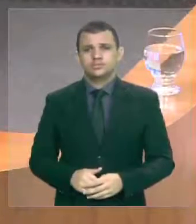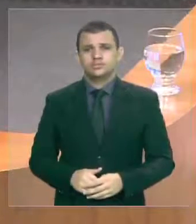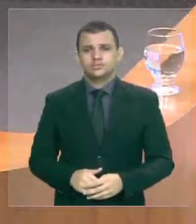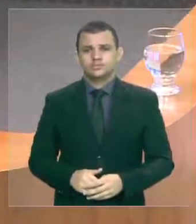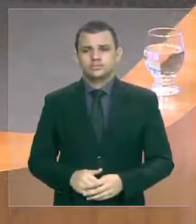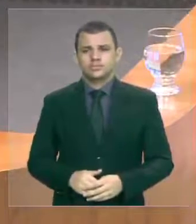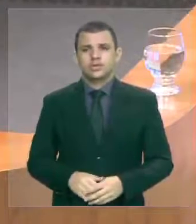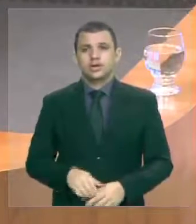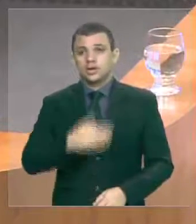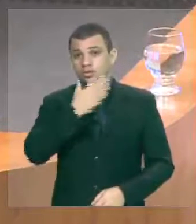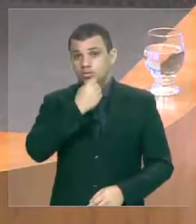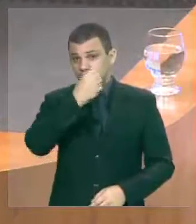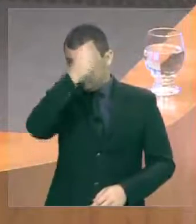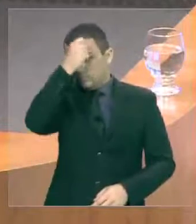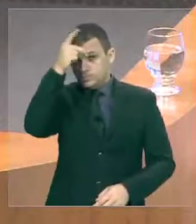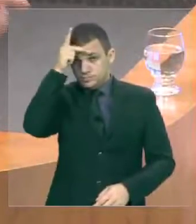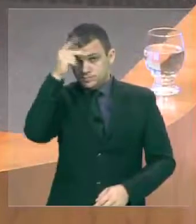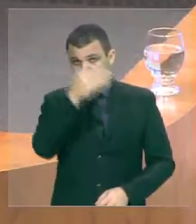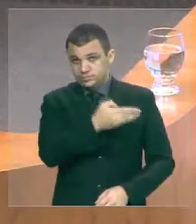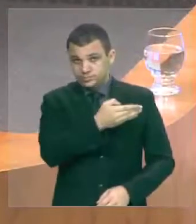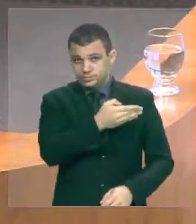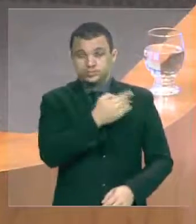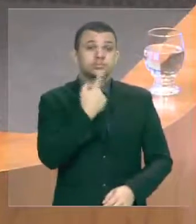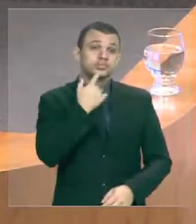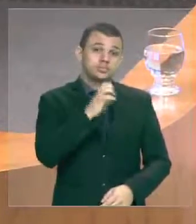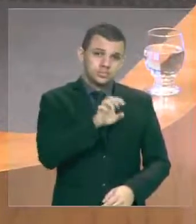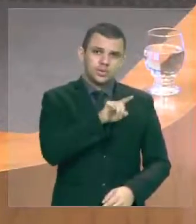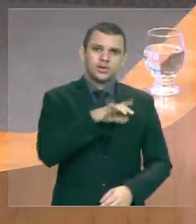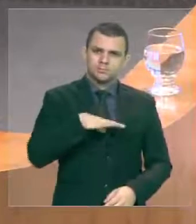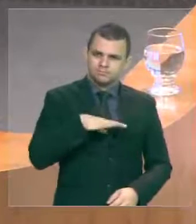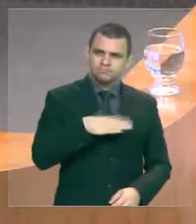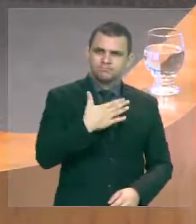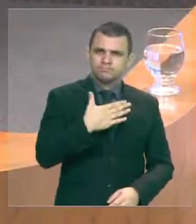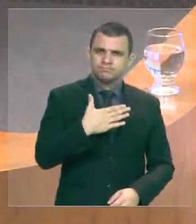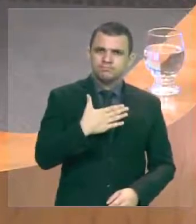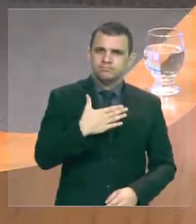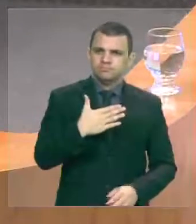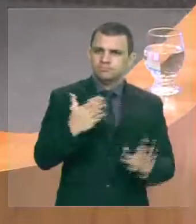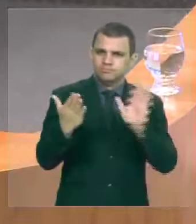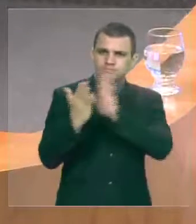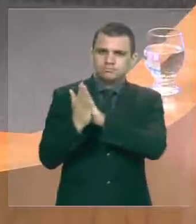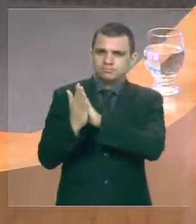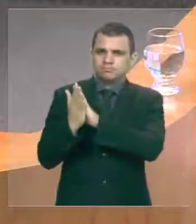E o prefeito Edivaldo teve a coragem de enfrentar isto.